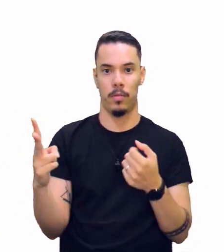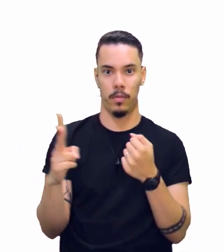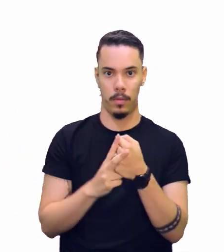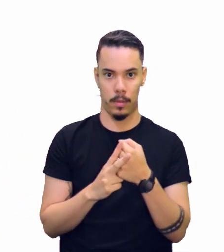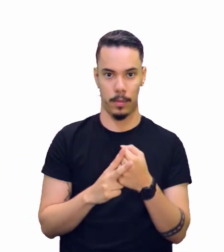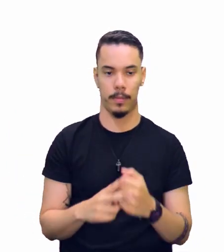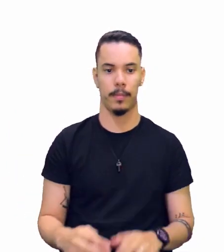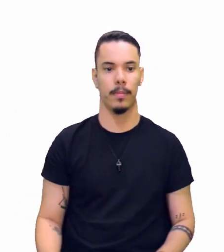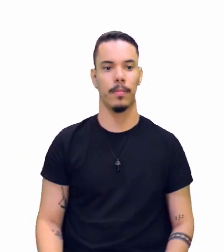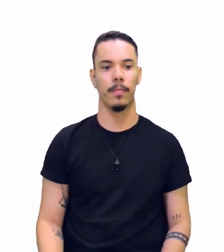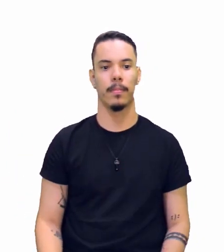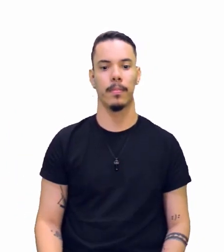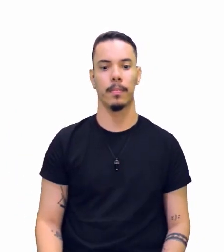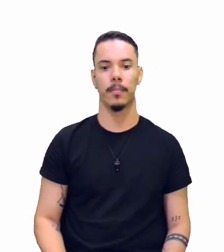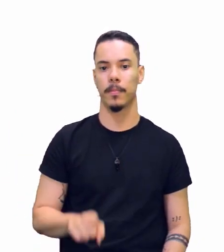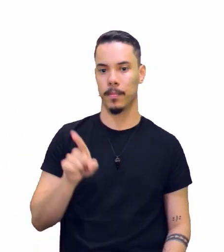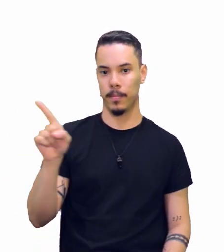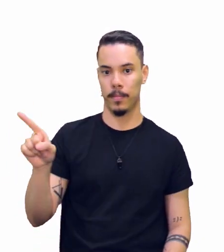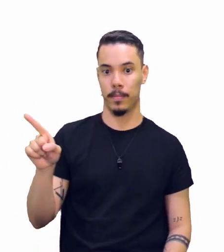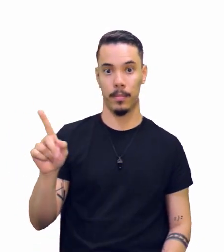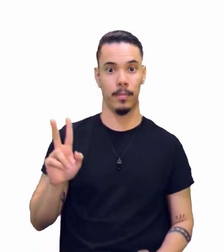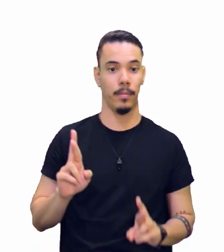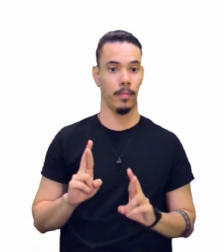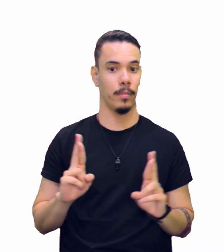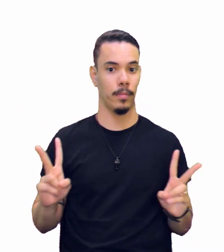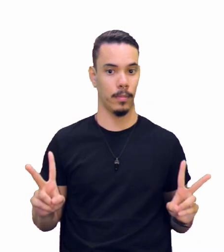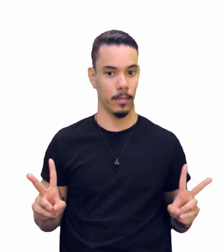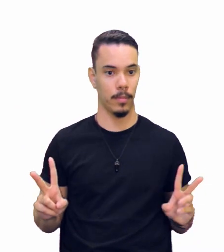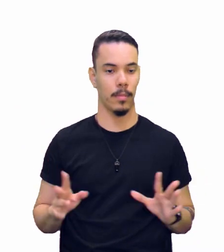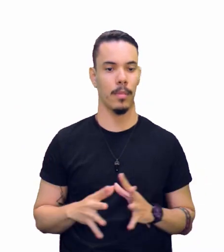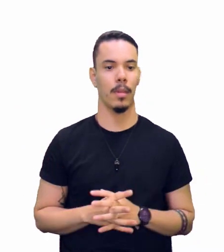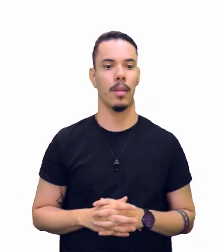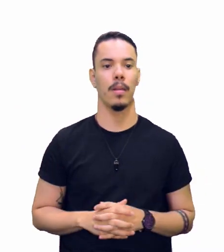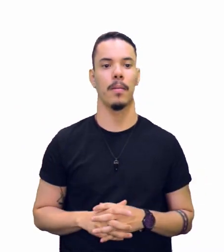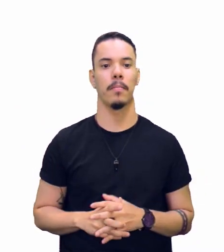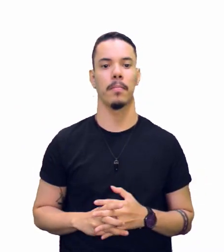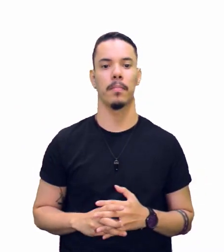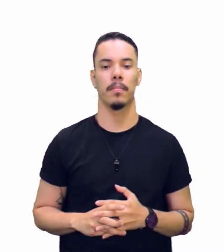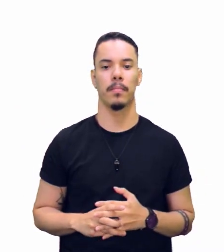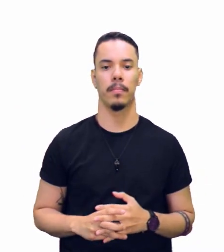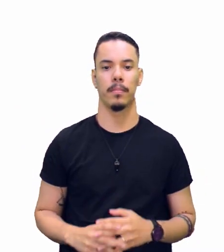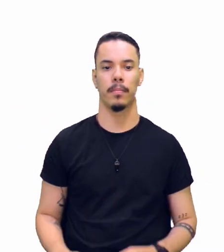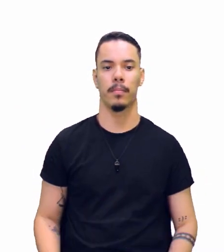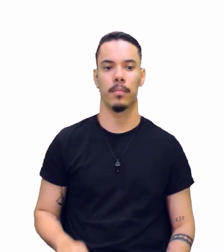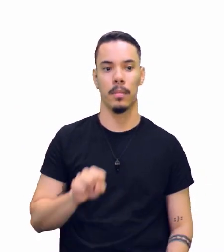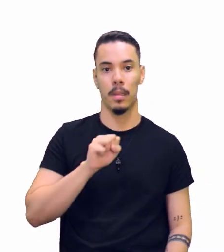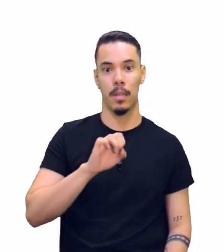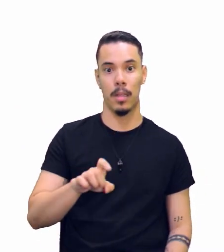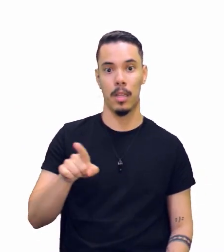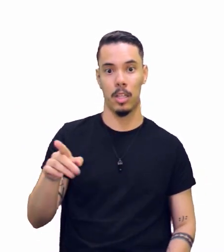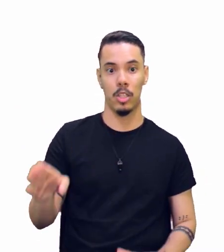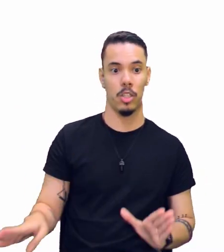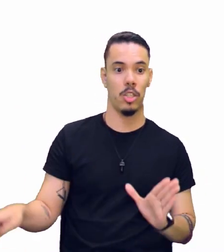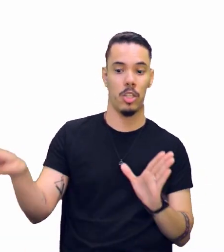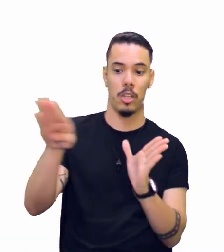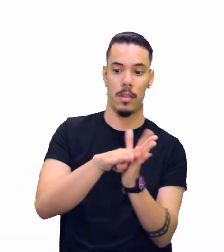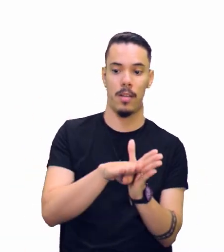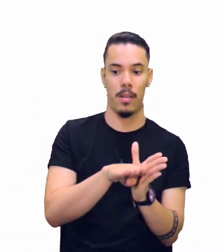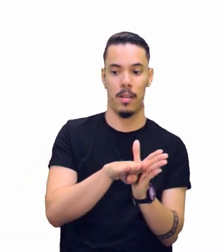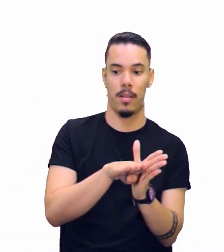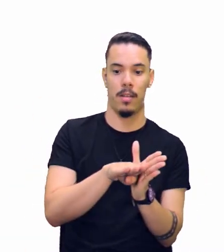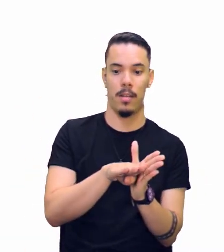Já aqui, já vai ser outra história. Se ela chegar lá antes de mim, então o verbo get, ele vai ter a ideia